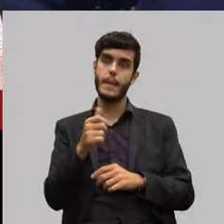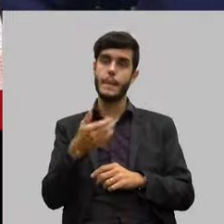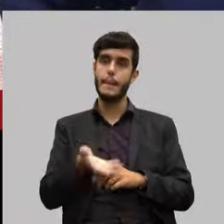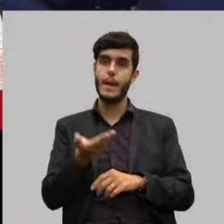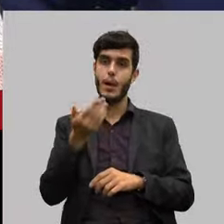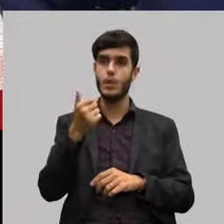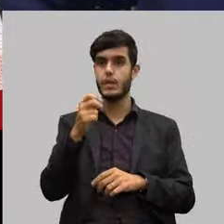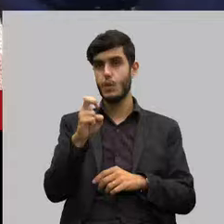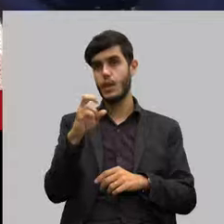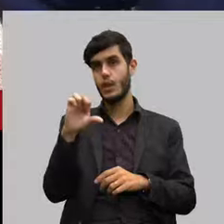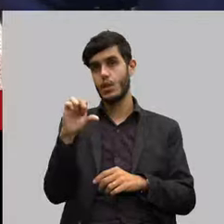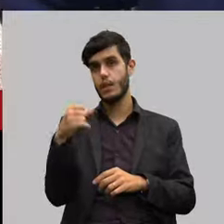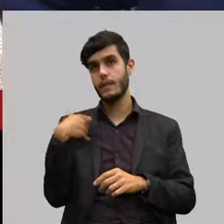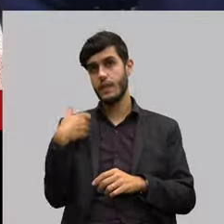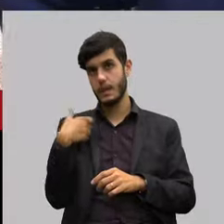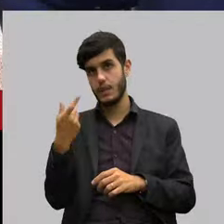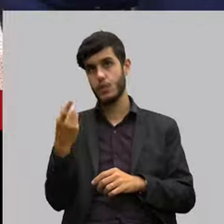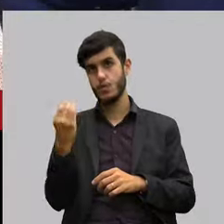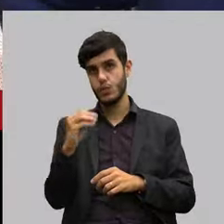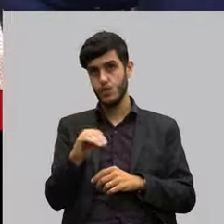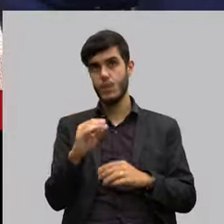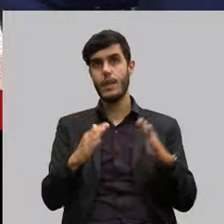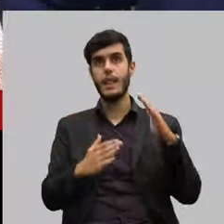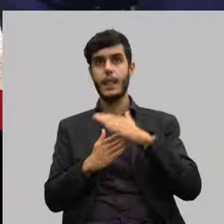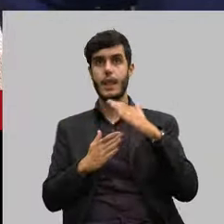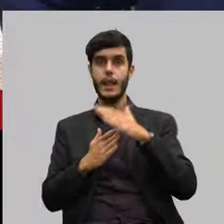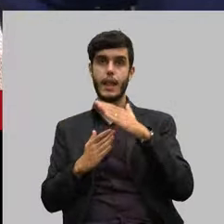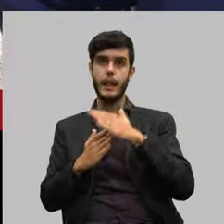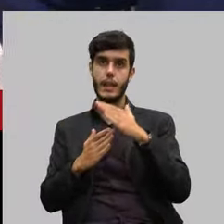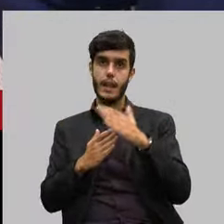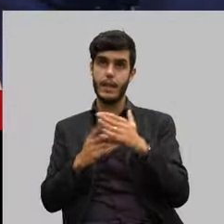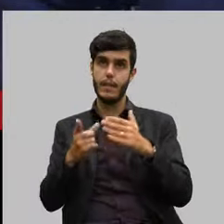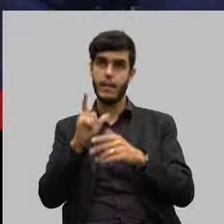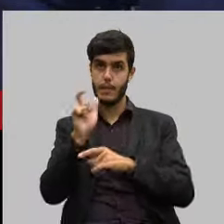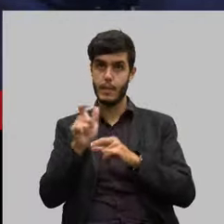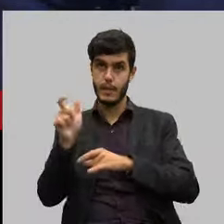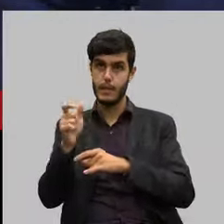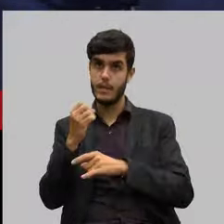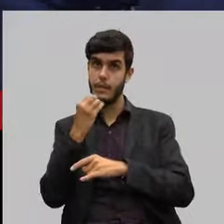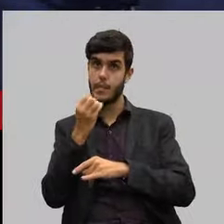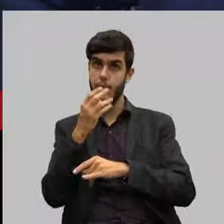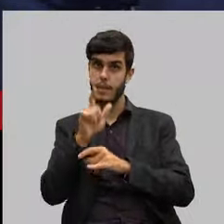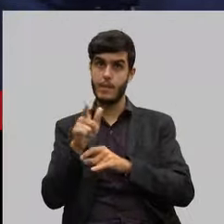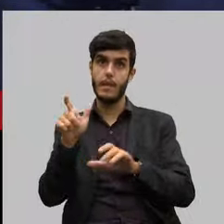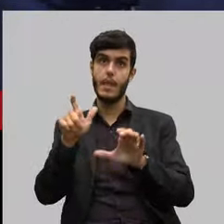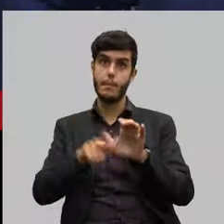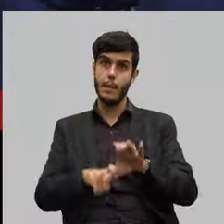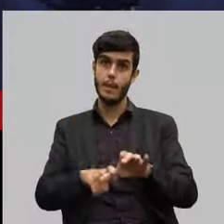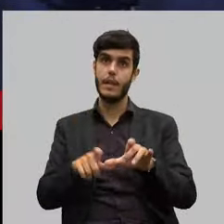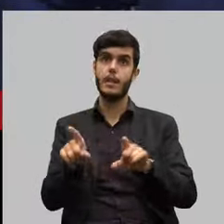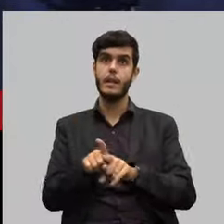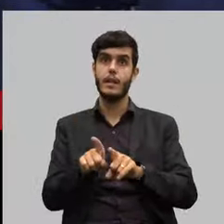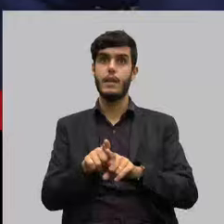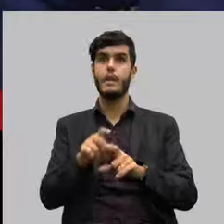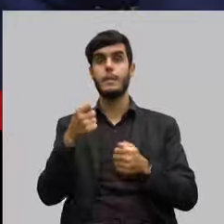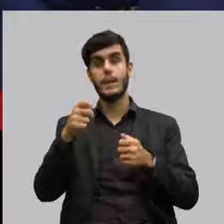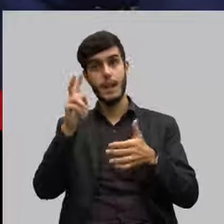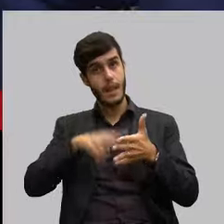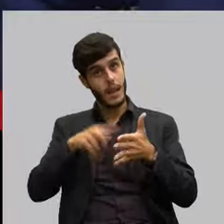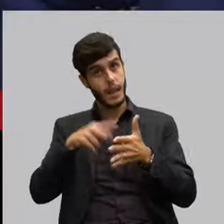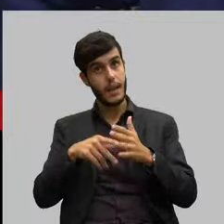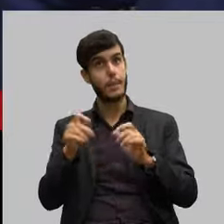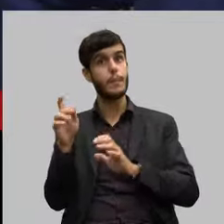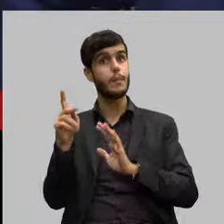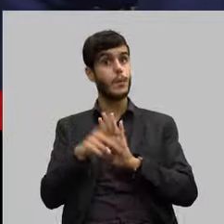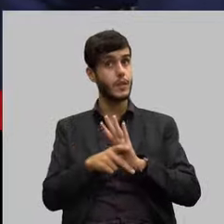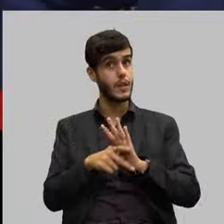anos você vocês estão instituindo o teto por beneficiário e por dependente a gente tem que ler o projeto porque